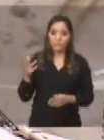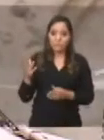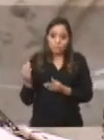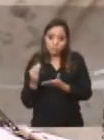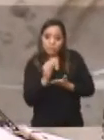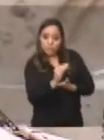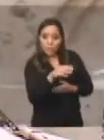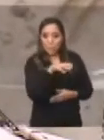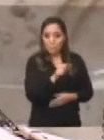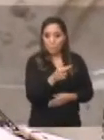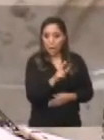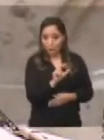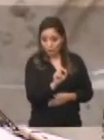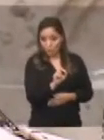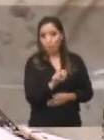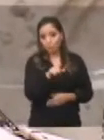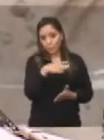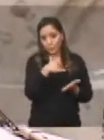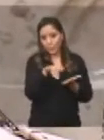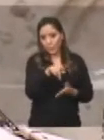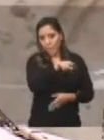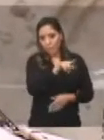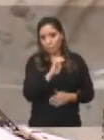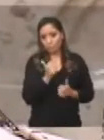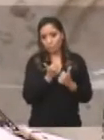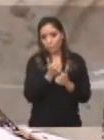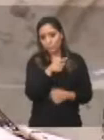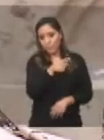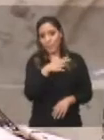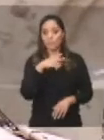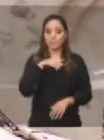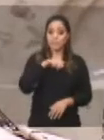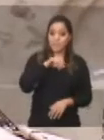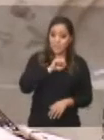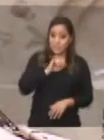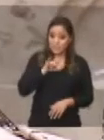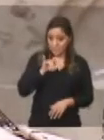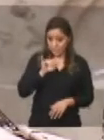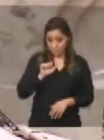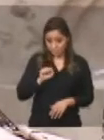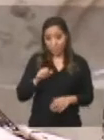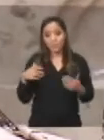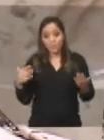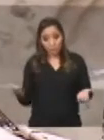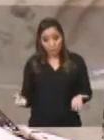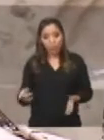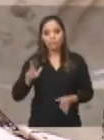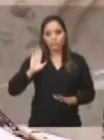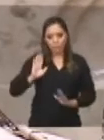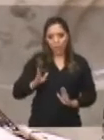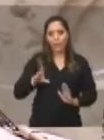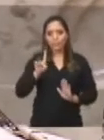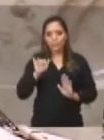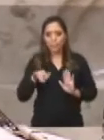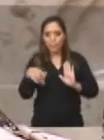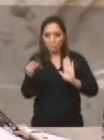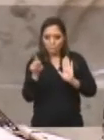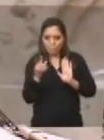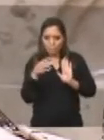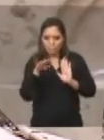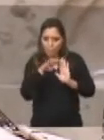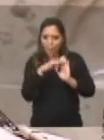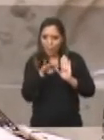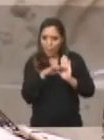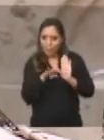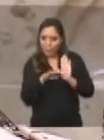Sérgio Fatureto, também secretário parlamentar de Silas. Em suma, nesses dias, imediatamente seguidos ao recebimento de seus